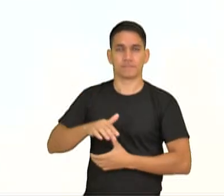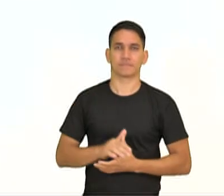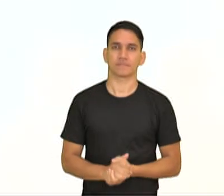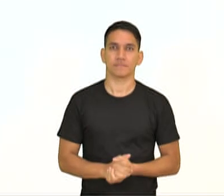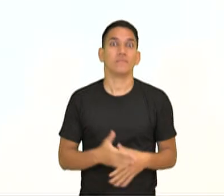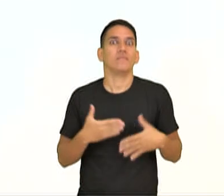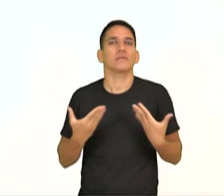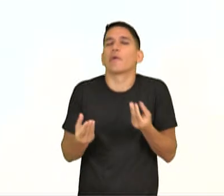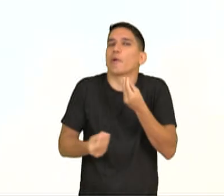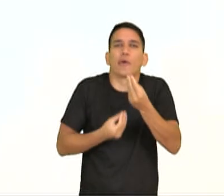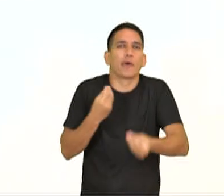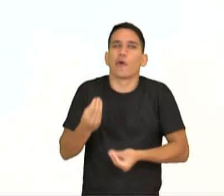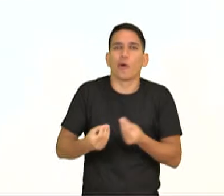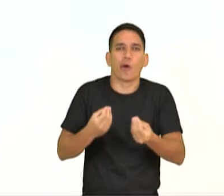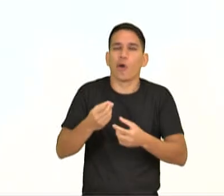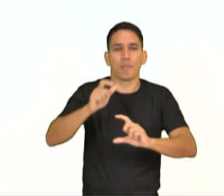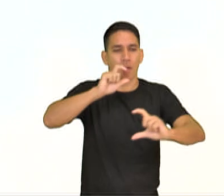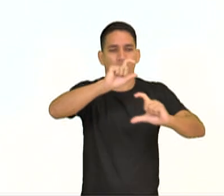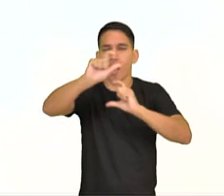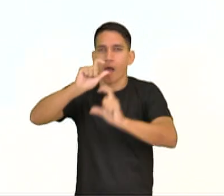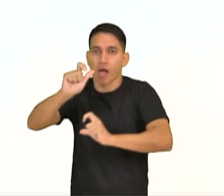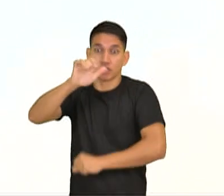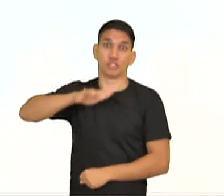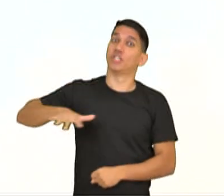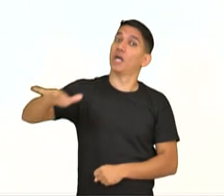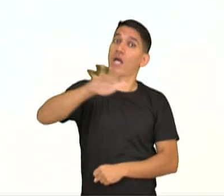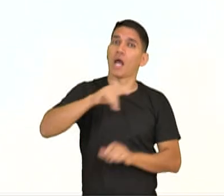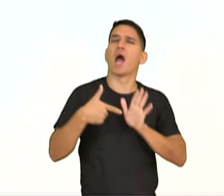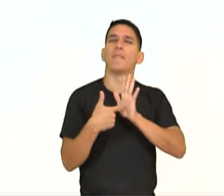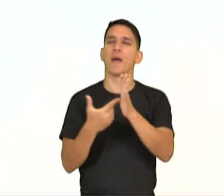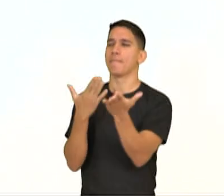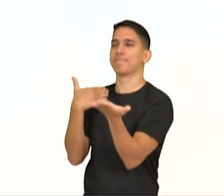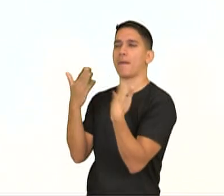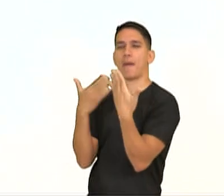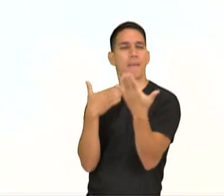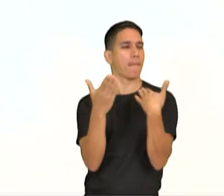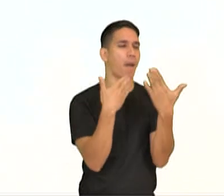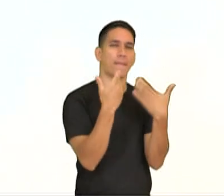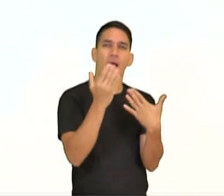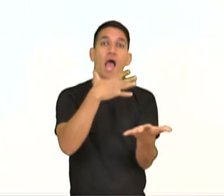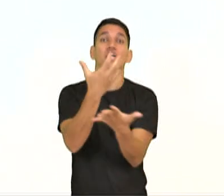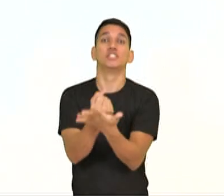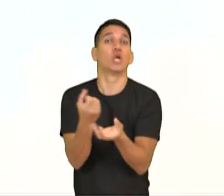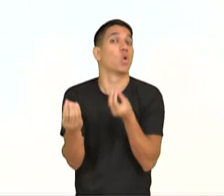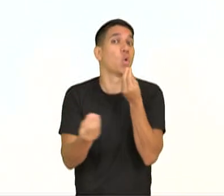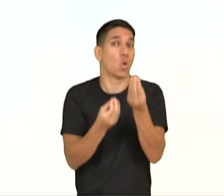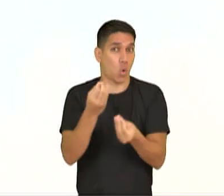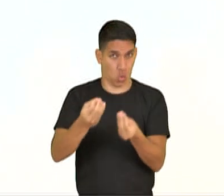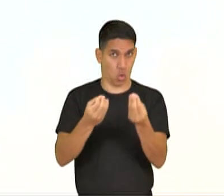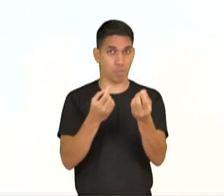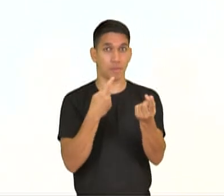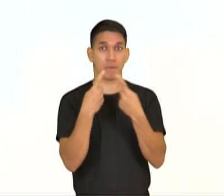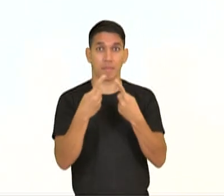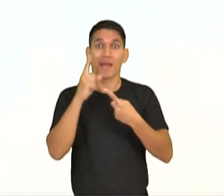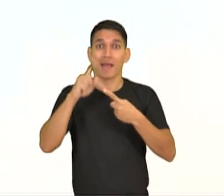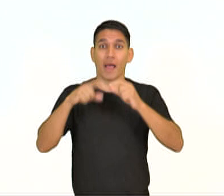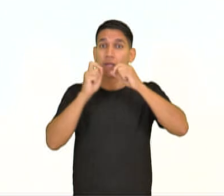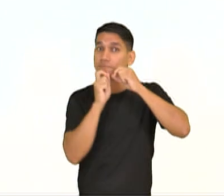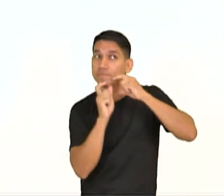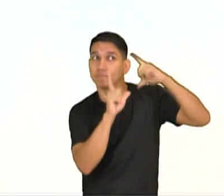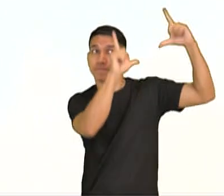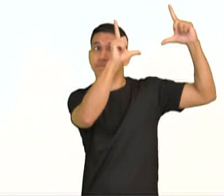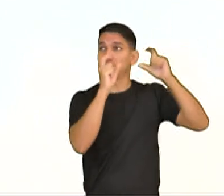Então, como as histórias em quadrinhos em geral apresentam diálogos, a forma de registro dessas falas é por meio dos